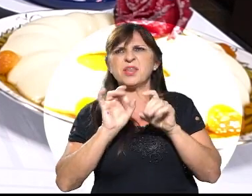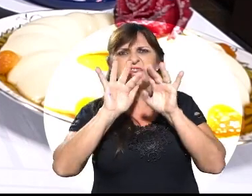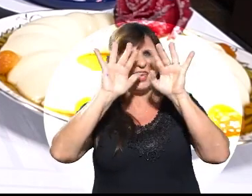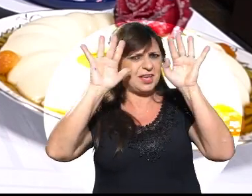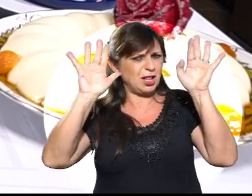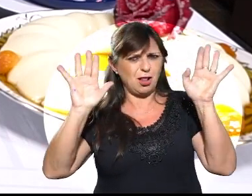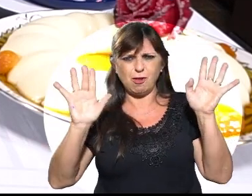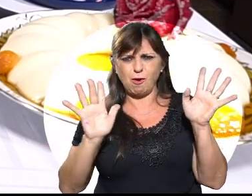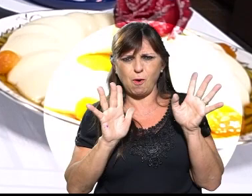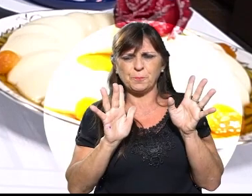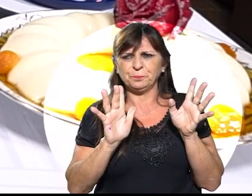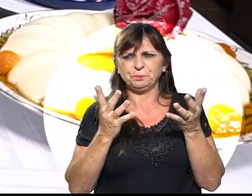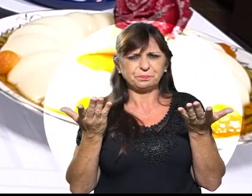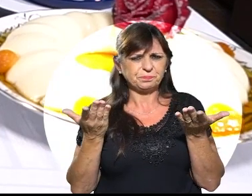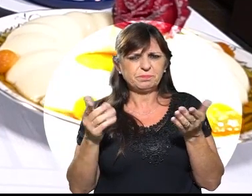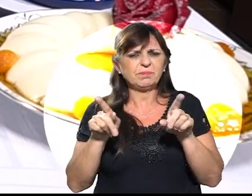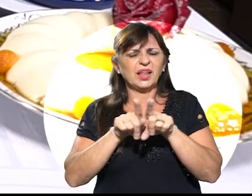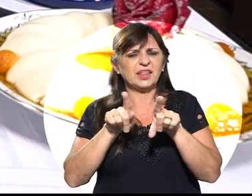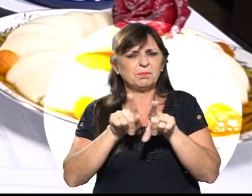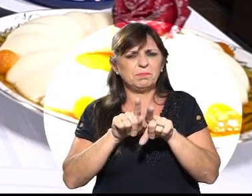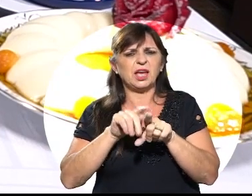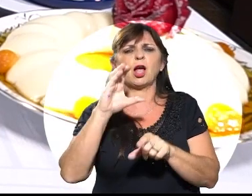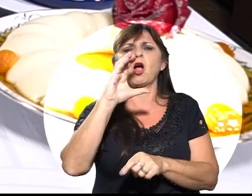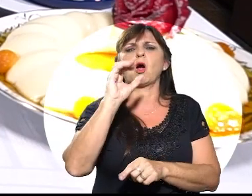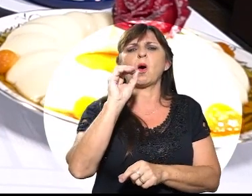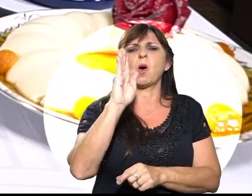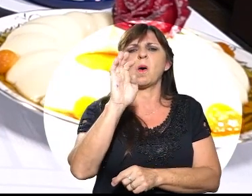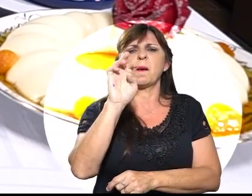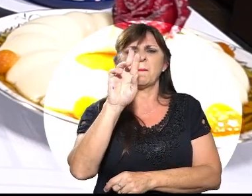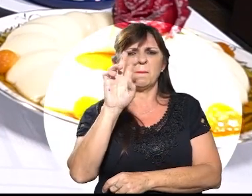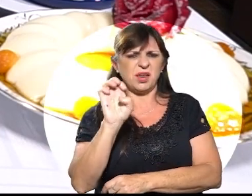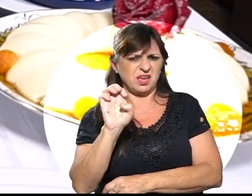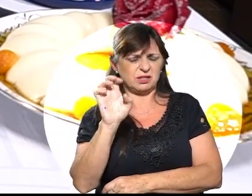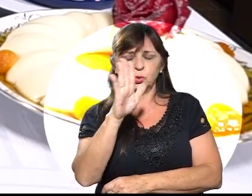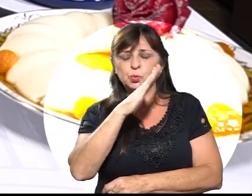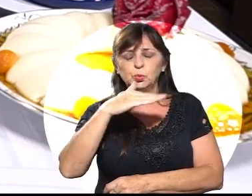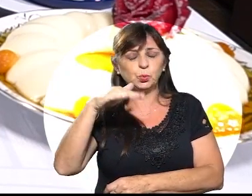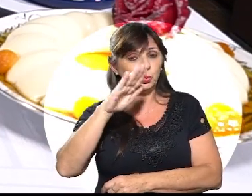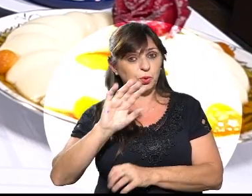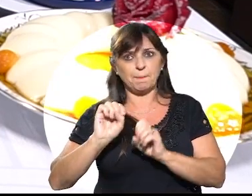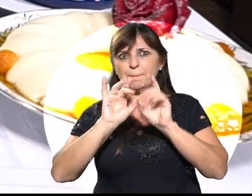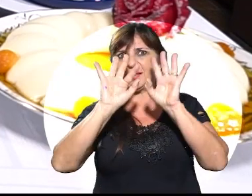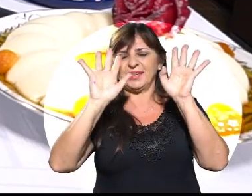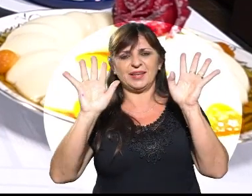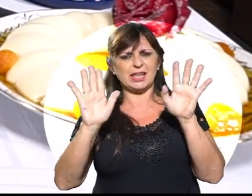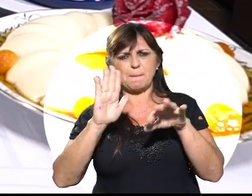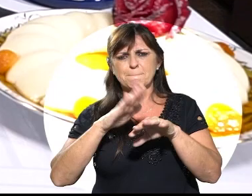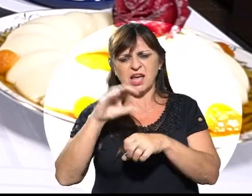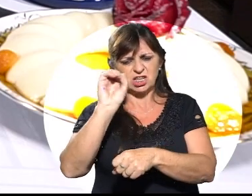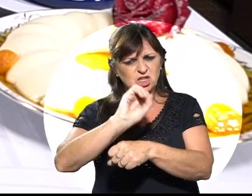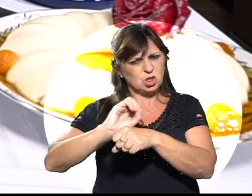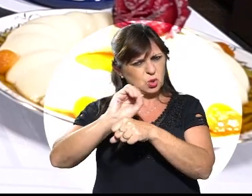bastante. Vamos dourado. Servir, então? Podemos? Buenas, então vamos para o sacrifício, pode ser?